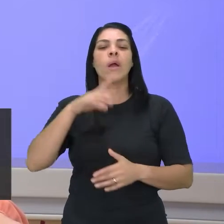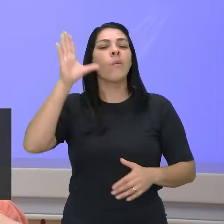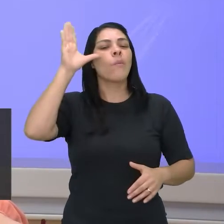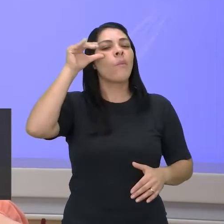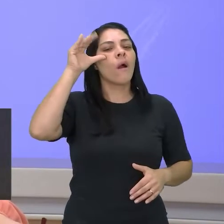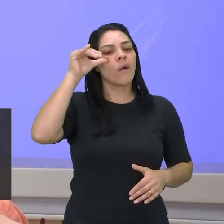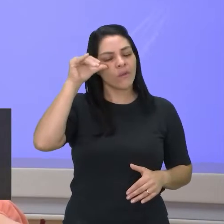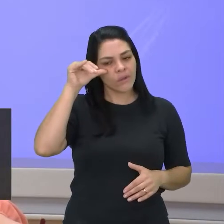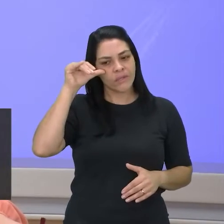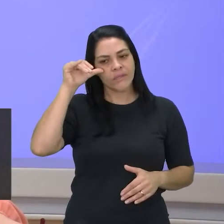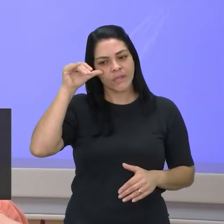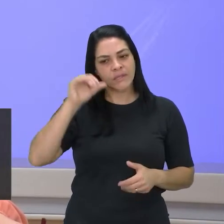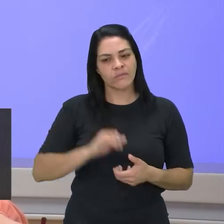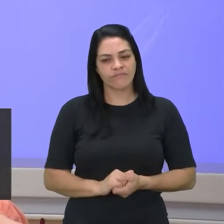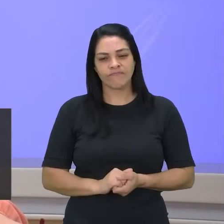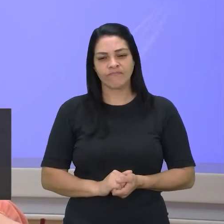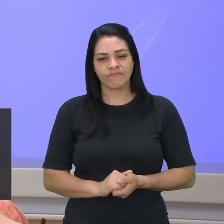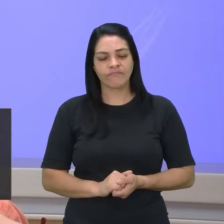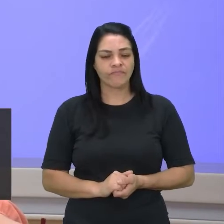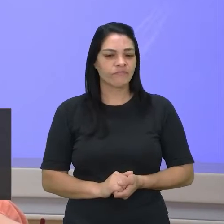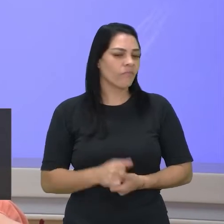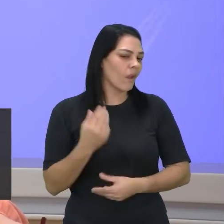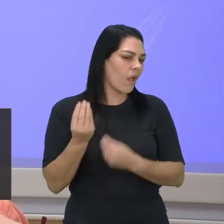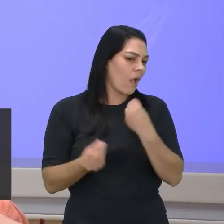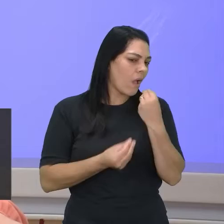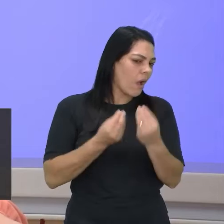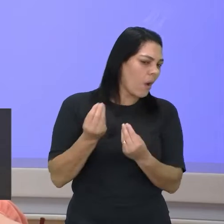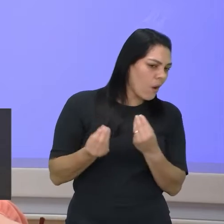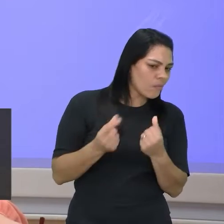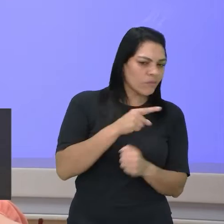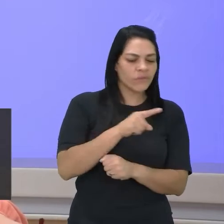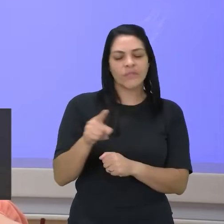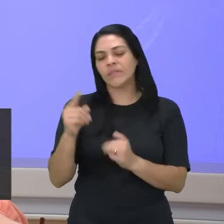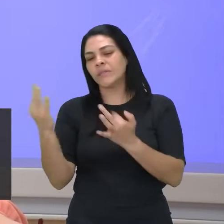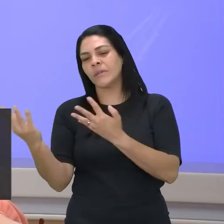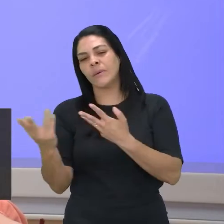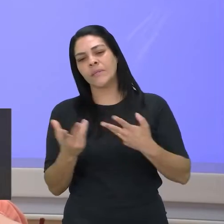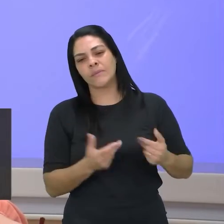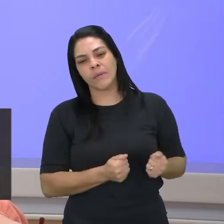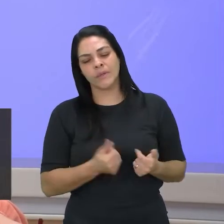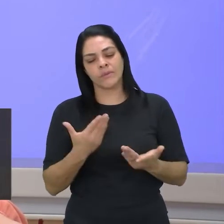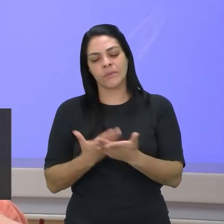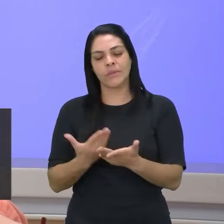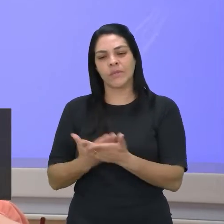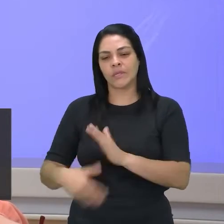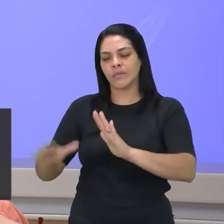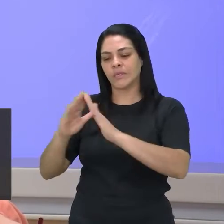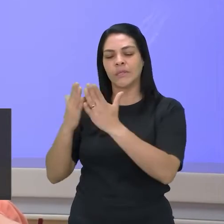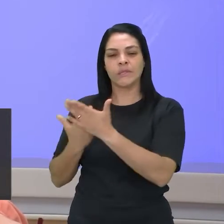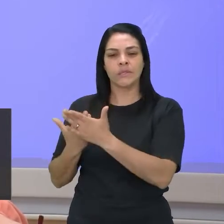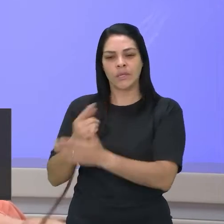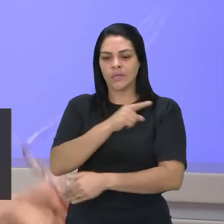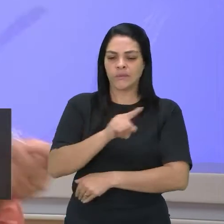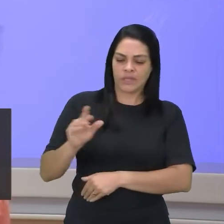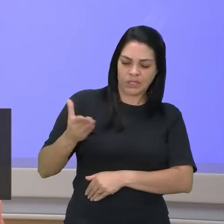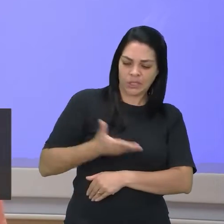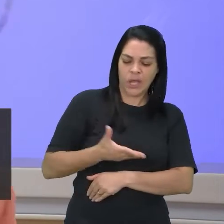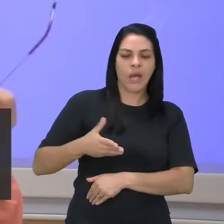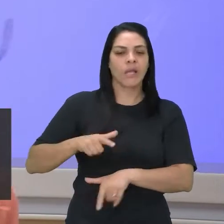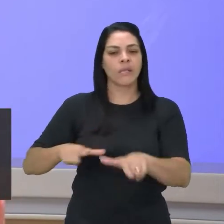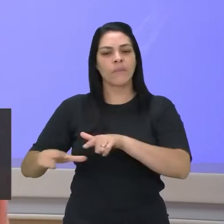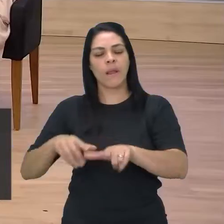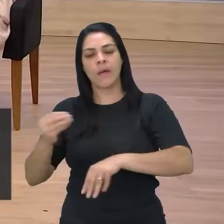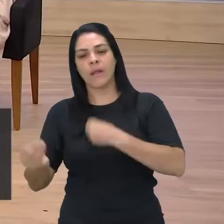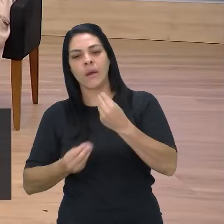aqui, acho que também é curiosidade, como vocês são recebidos pelos estudantes nas escolas que vocês já trabalharam? Como que